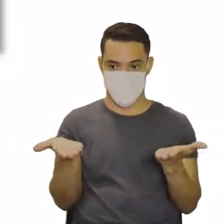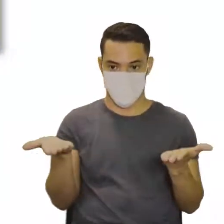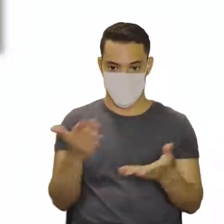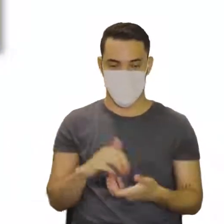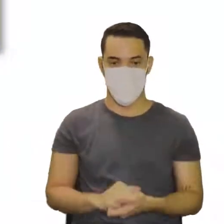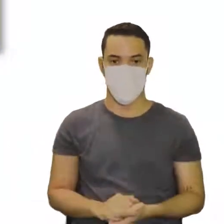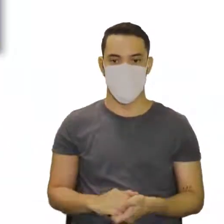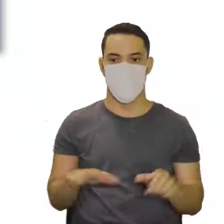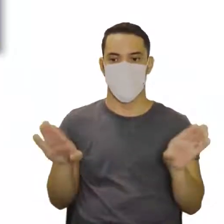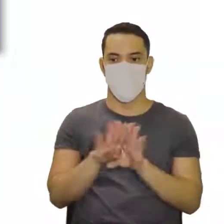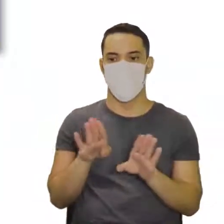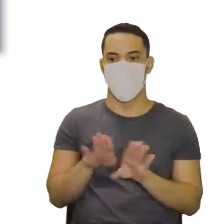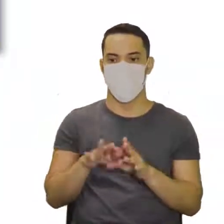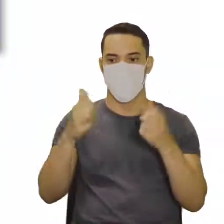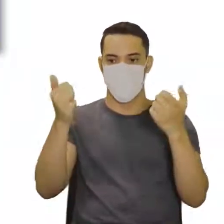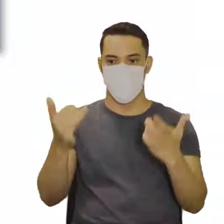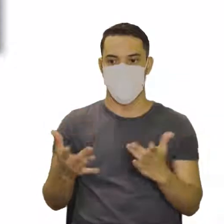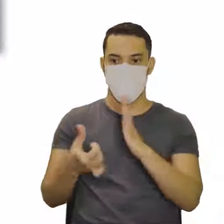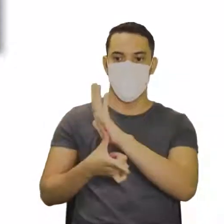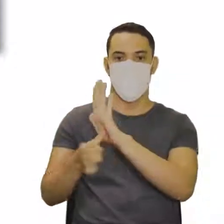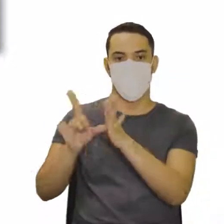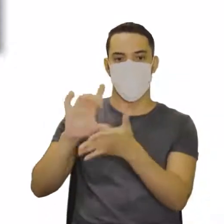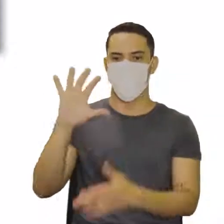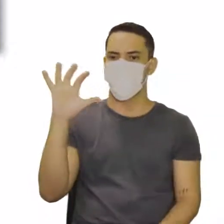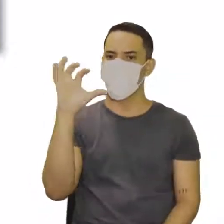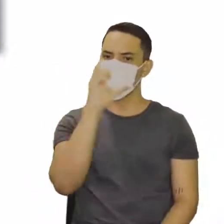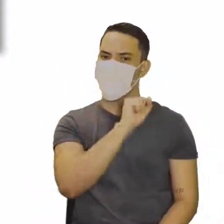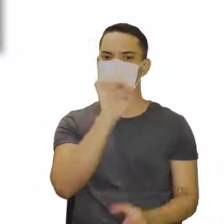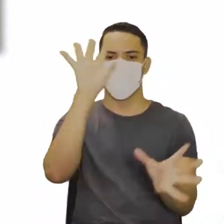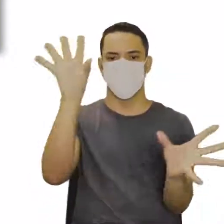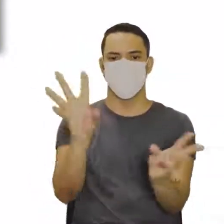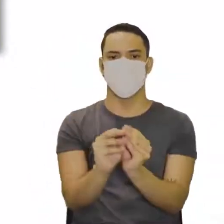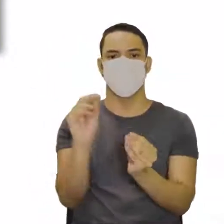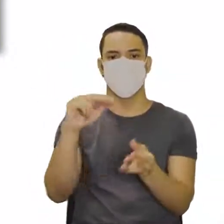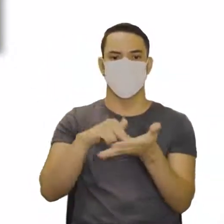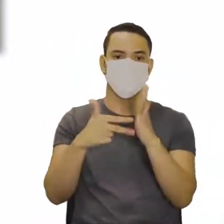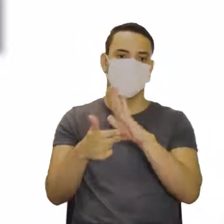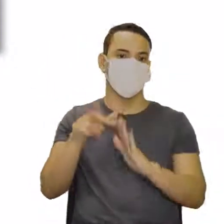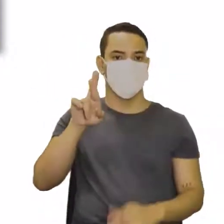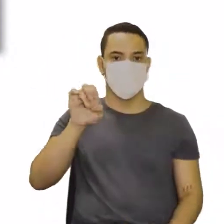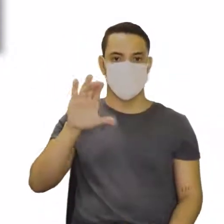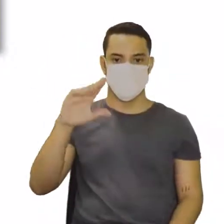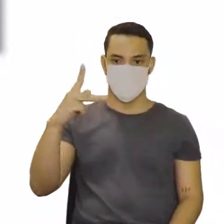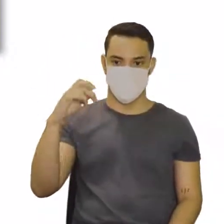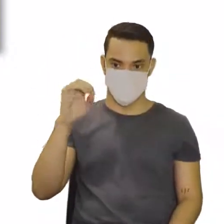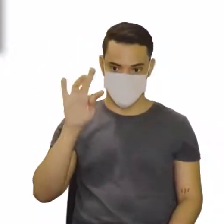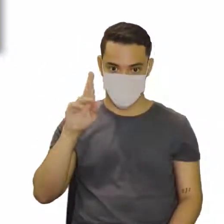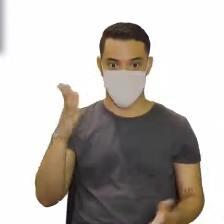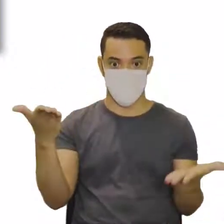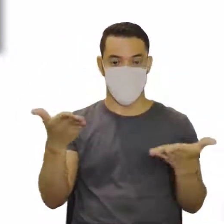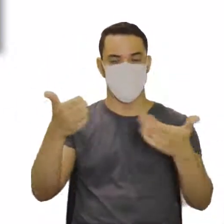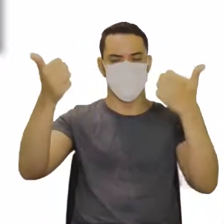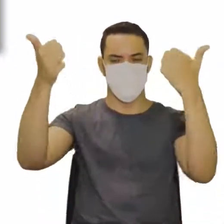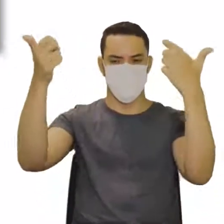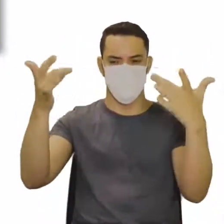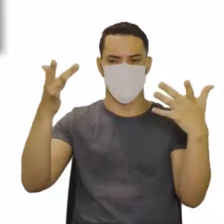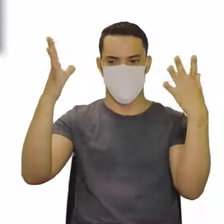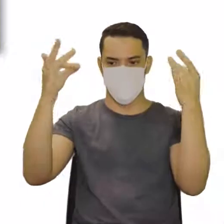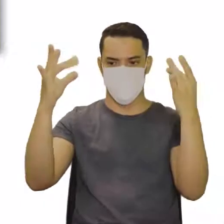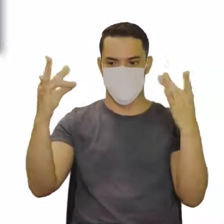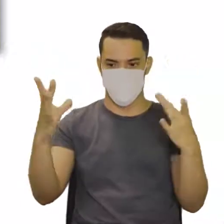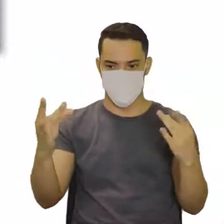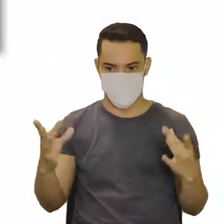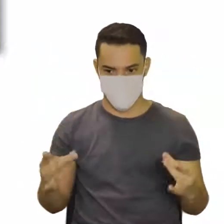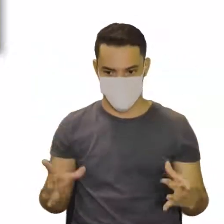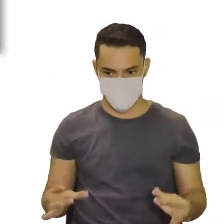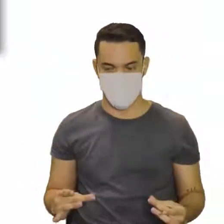também tinha falado para vocês rapidamente o que era o receptor. E hoje nós vamos aprofundar